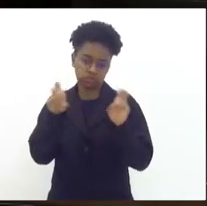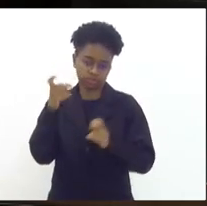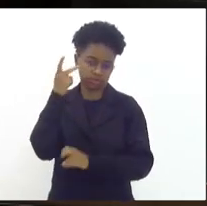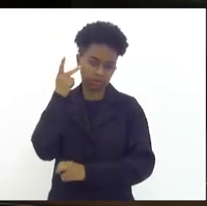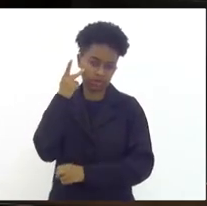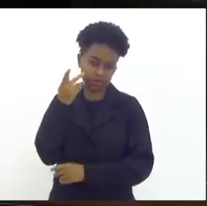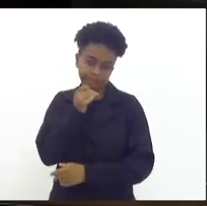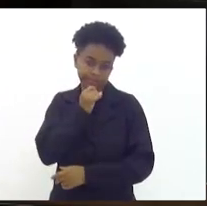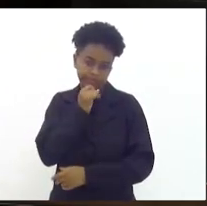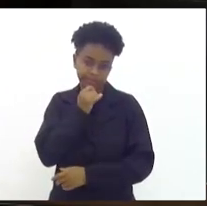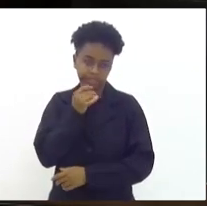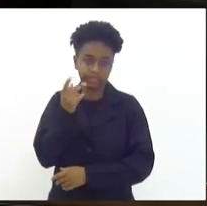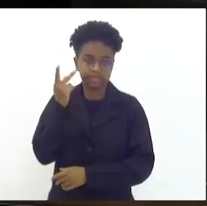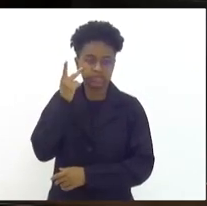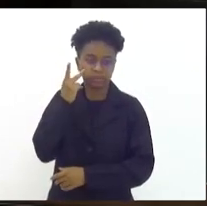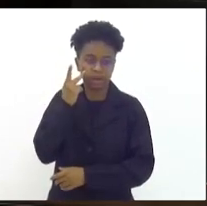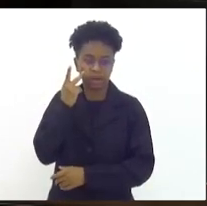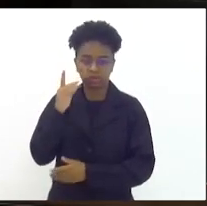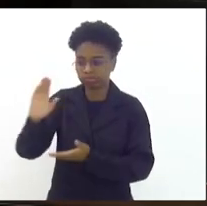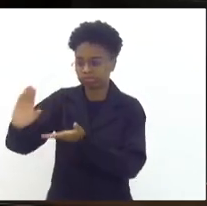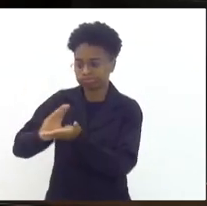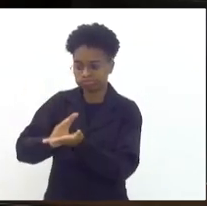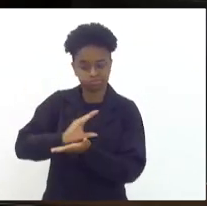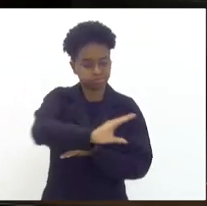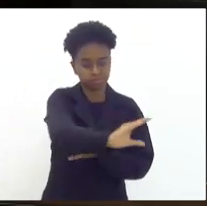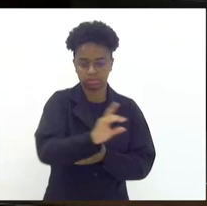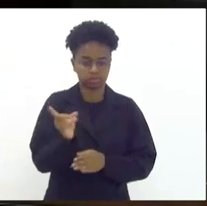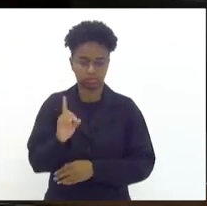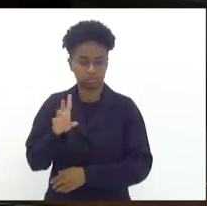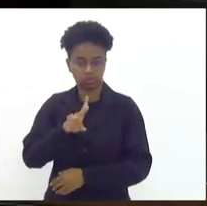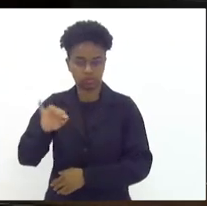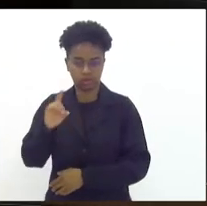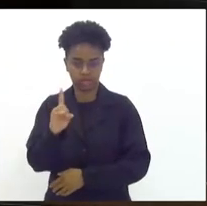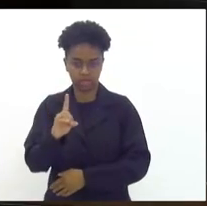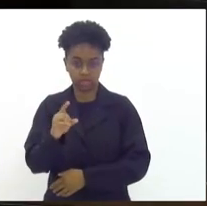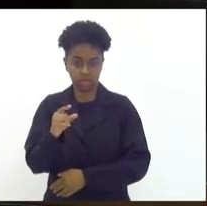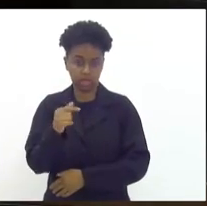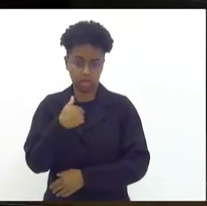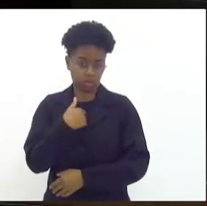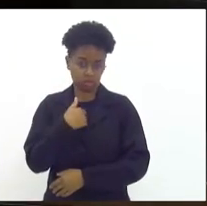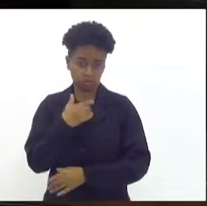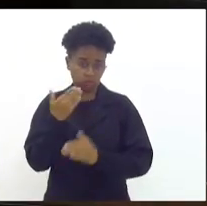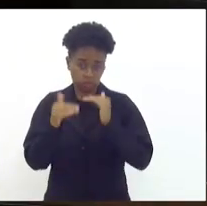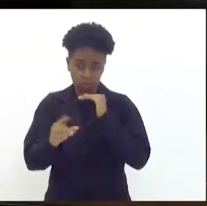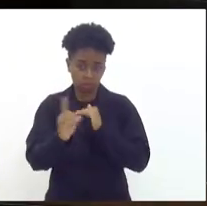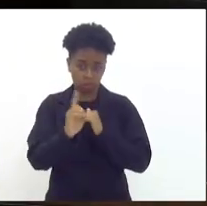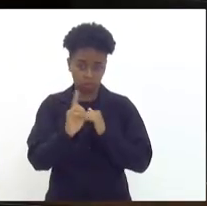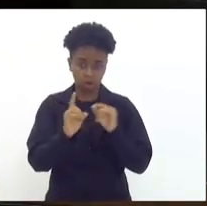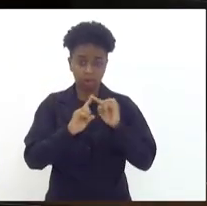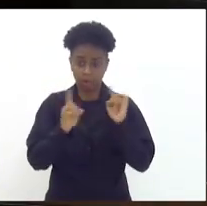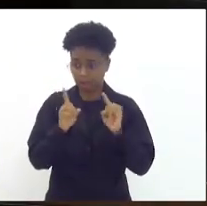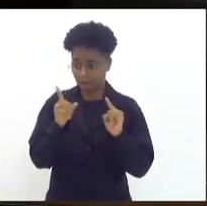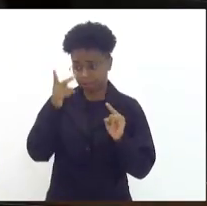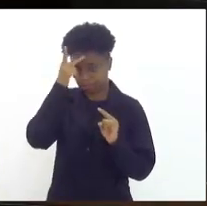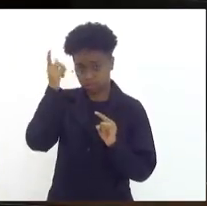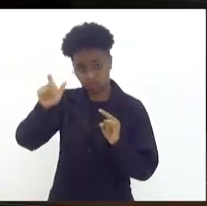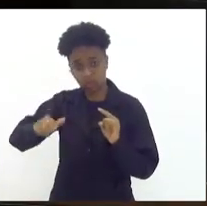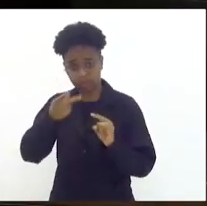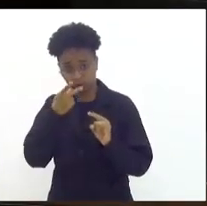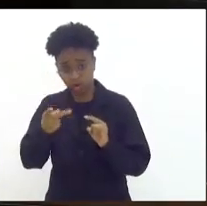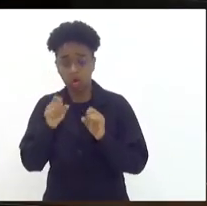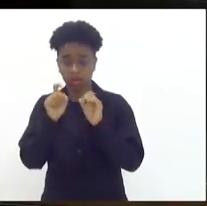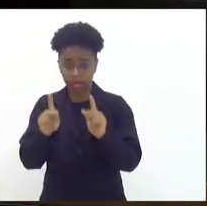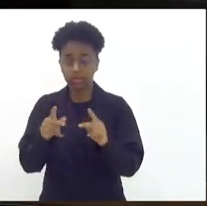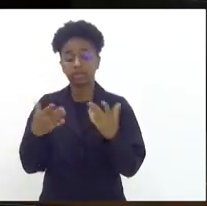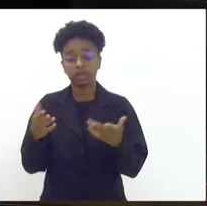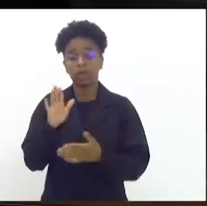sobre esse argumentar São Paulo não vai repassar a receita eu falei eu como Paulista refuta esse argumento mas já que você colocou Então vamos explicitar